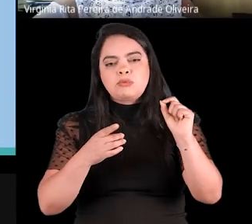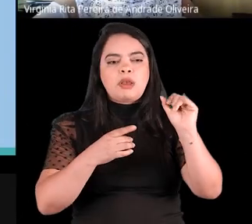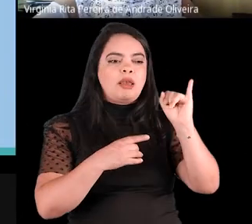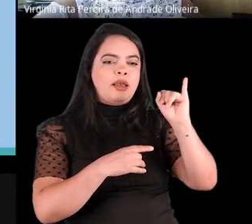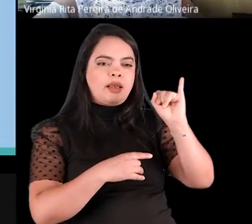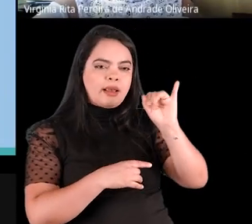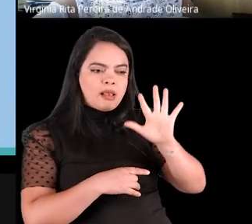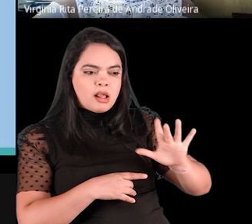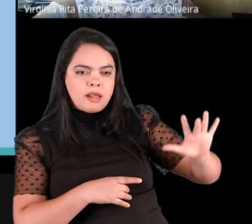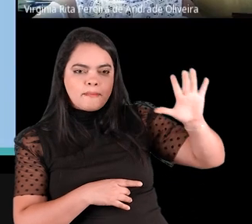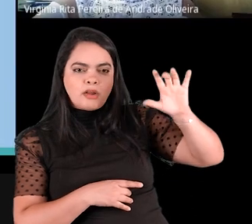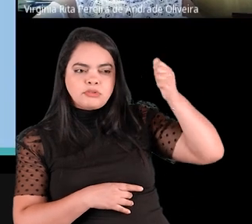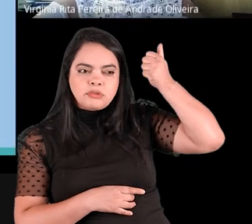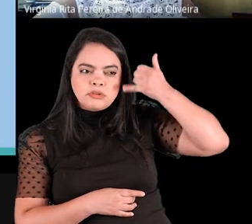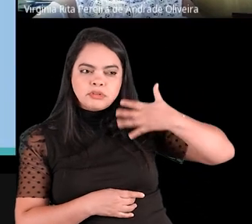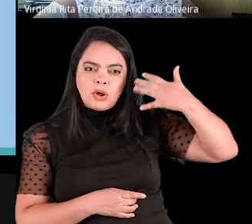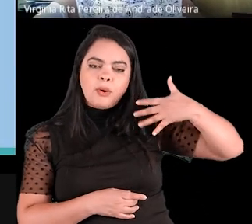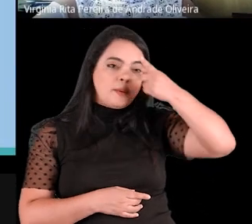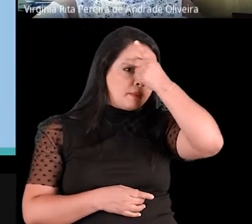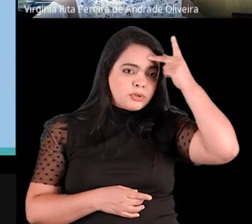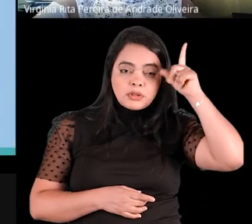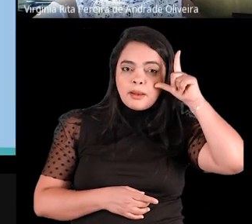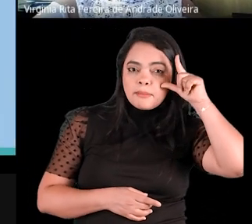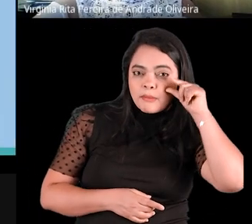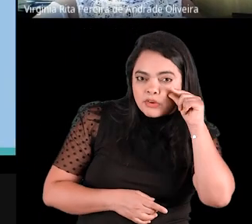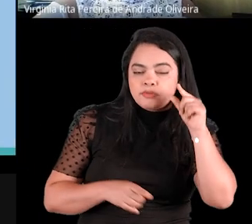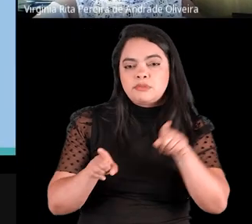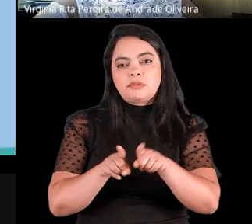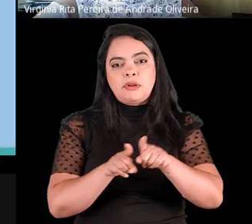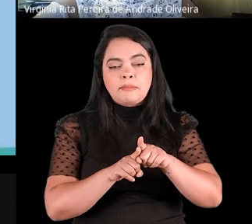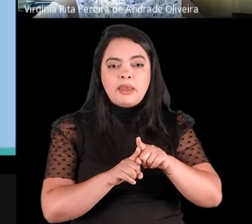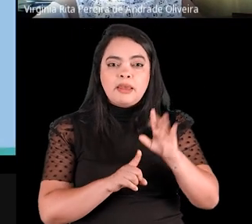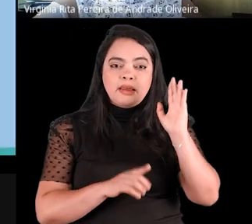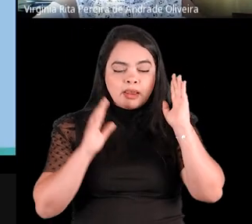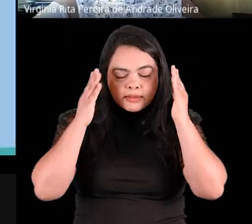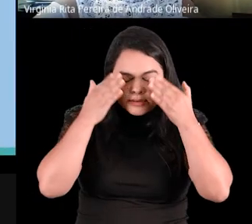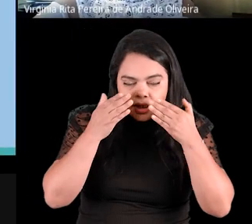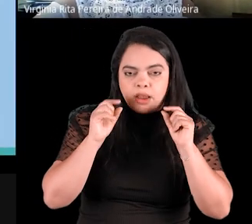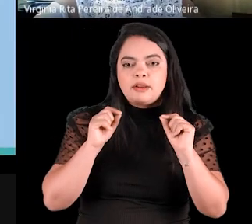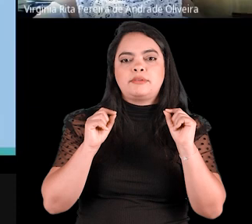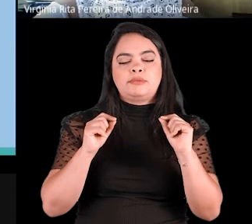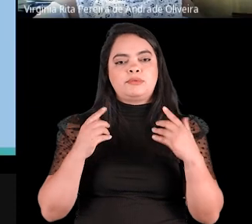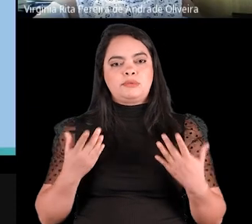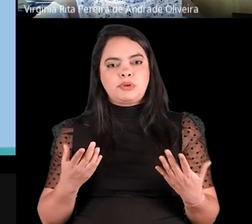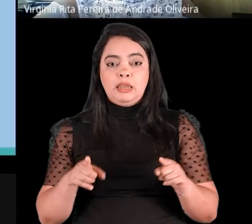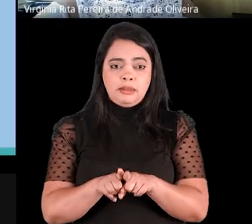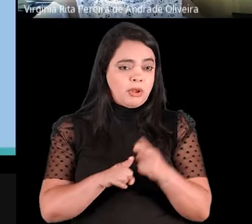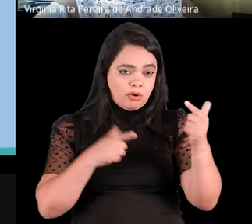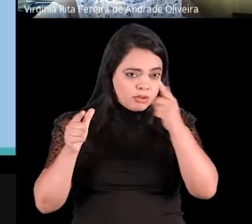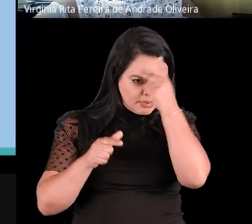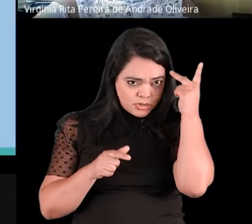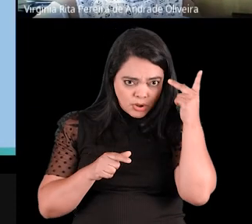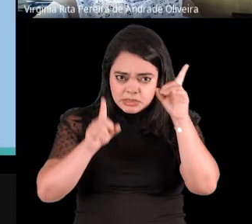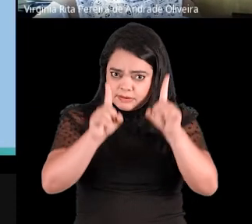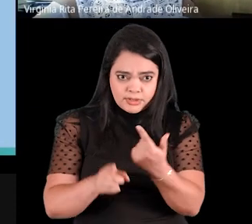As pessoas com baixa visão e cegueira, além de outras, ainda que sem deficiência, se beneficiam deste recurso.